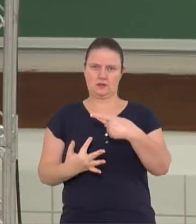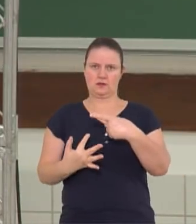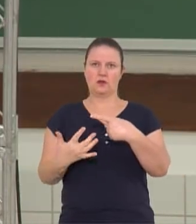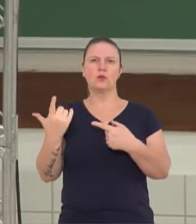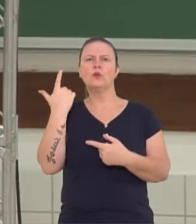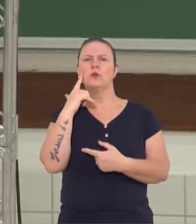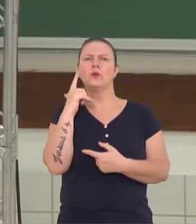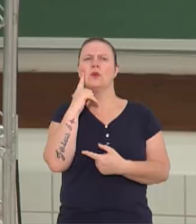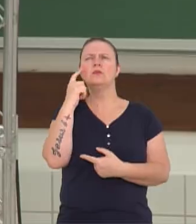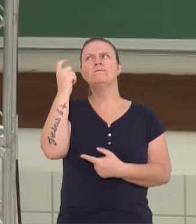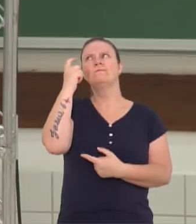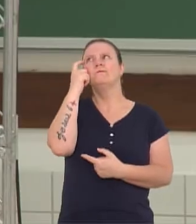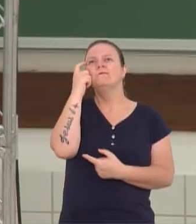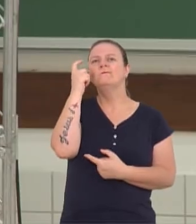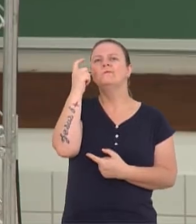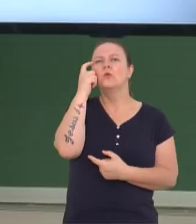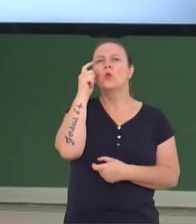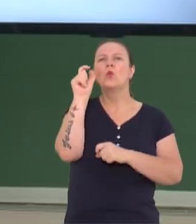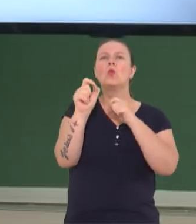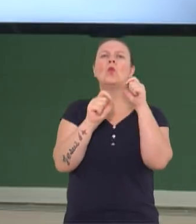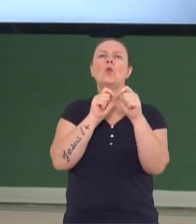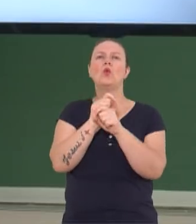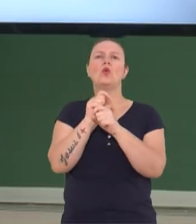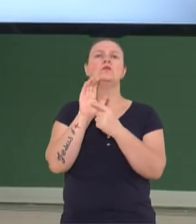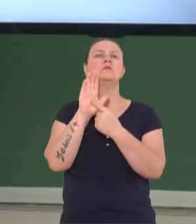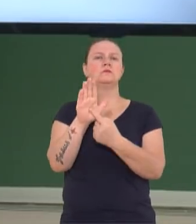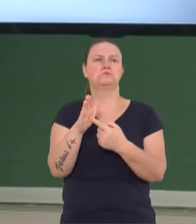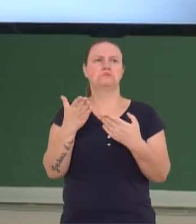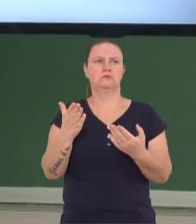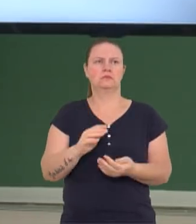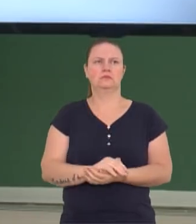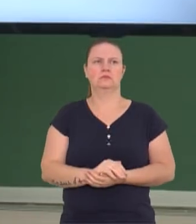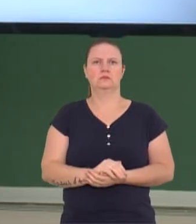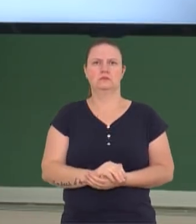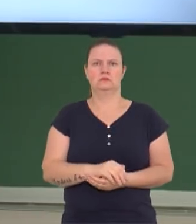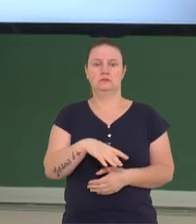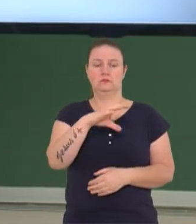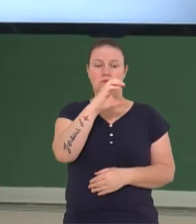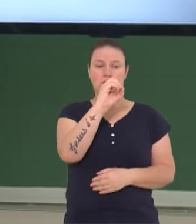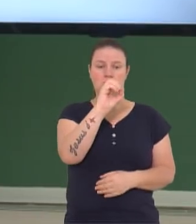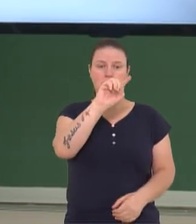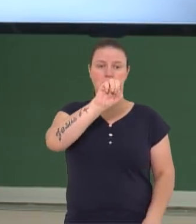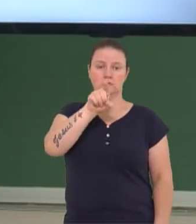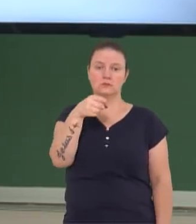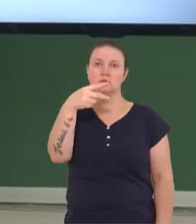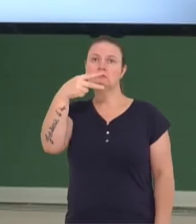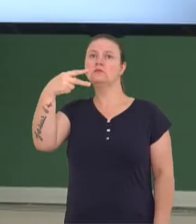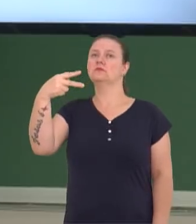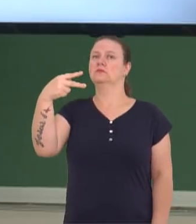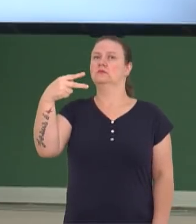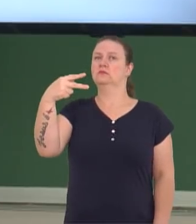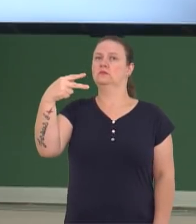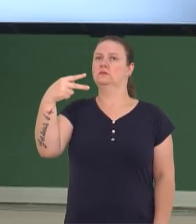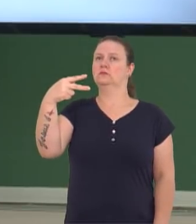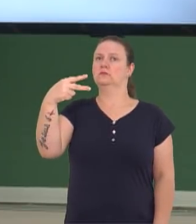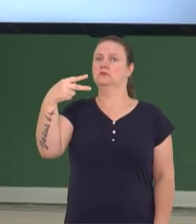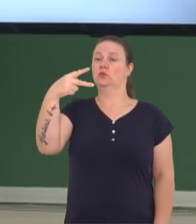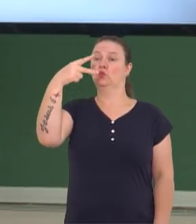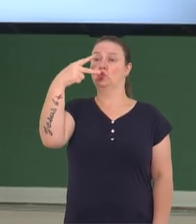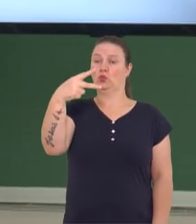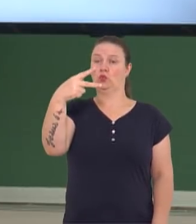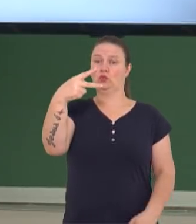consegue pensar qual fração que vai ser. Esse número decimal, a leitura dele é de